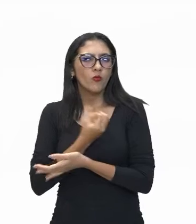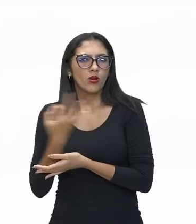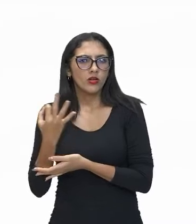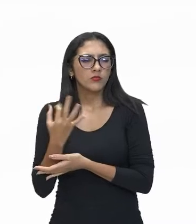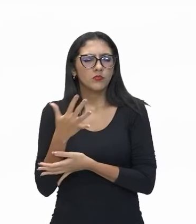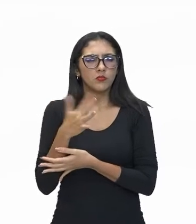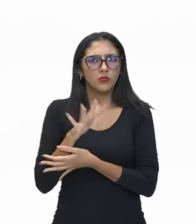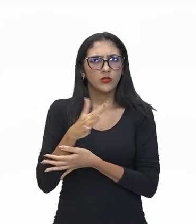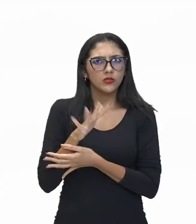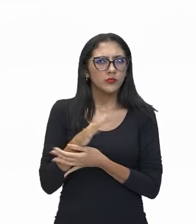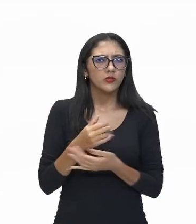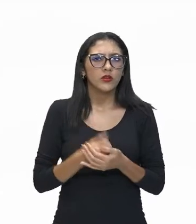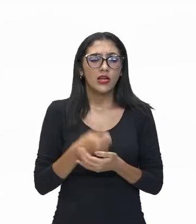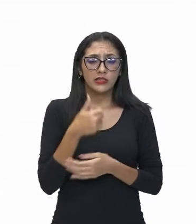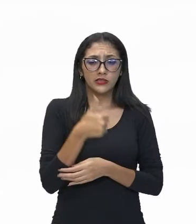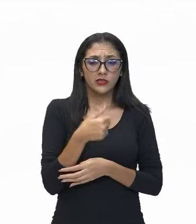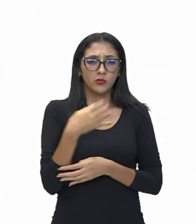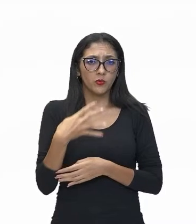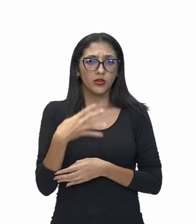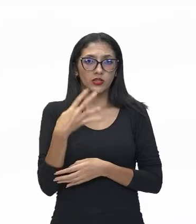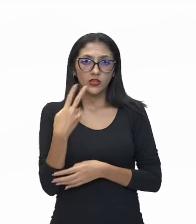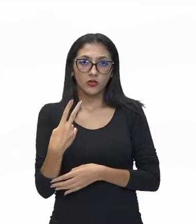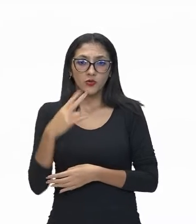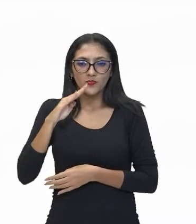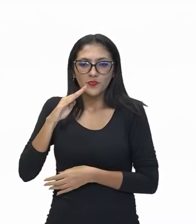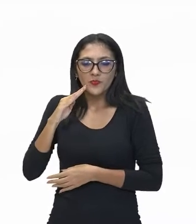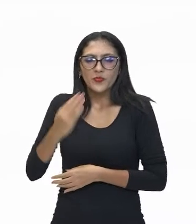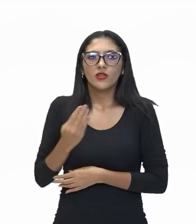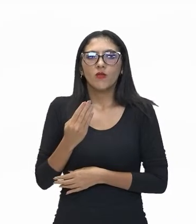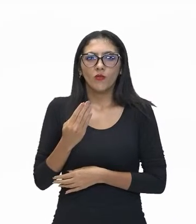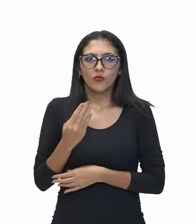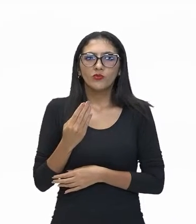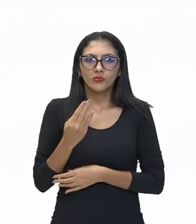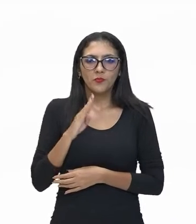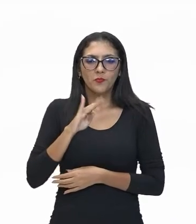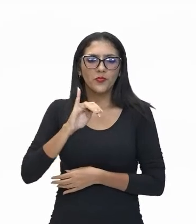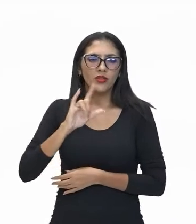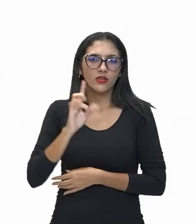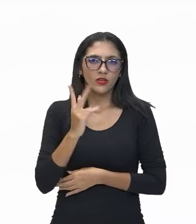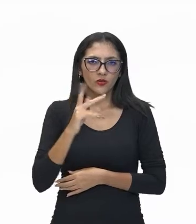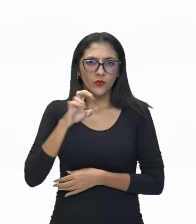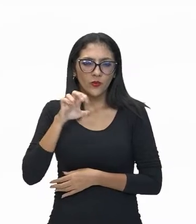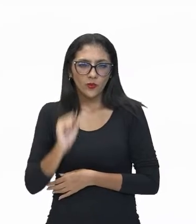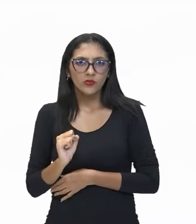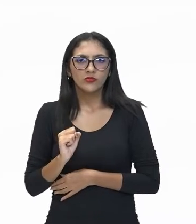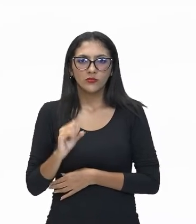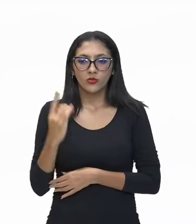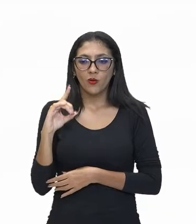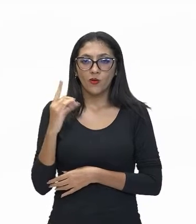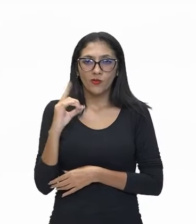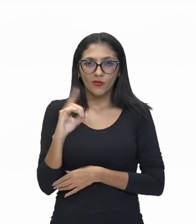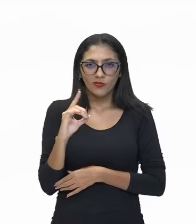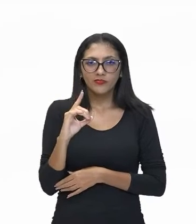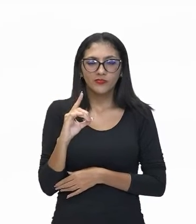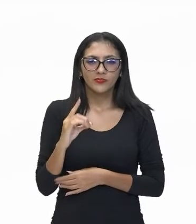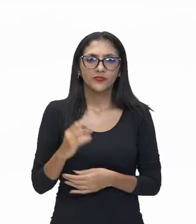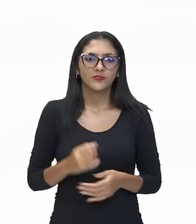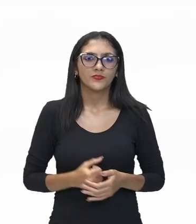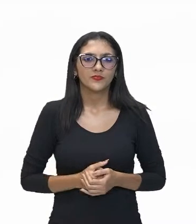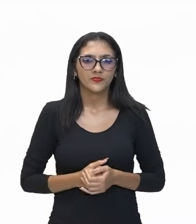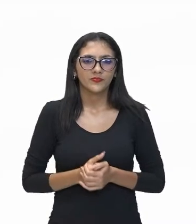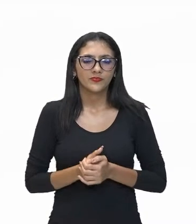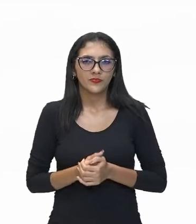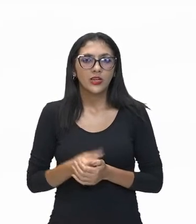de 142 bilhões de dólares. Então, é uma indústria que ainda não, melhor dizendo,